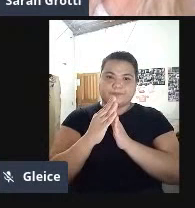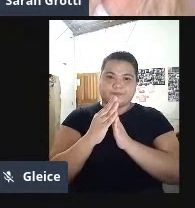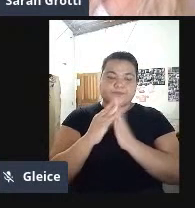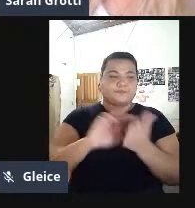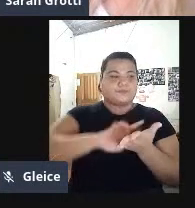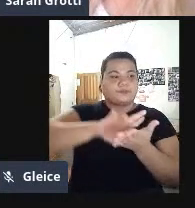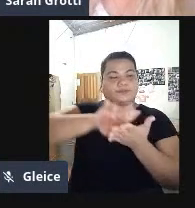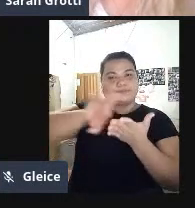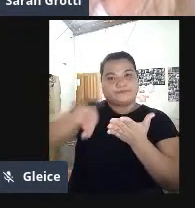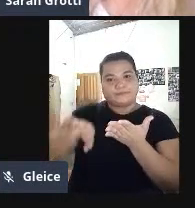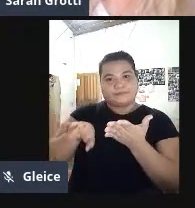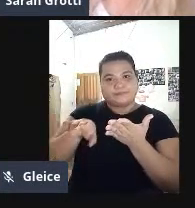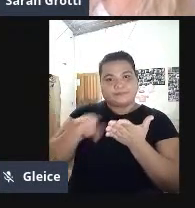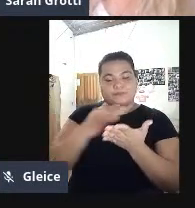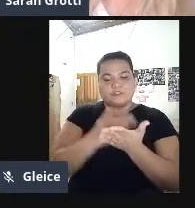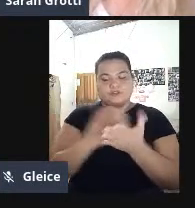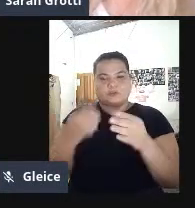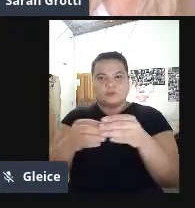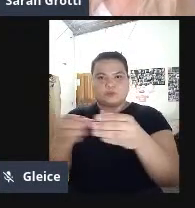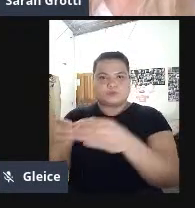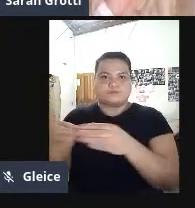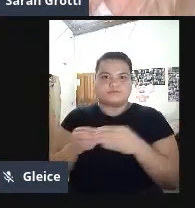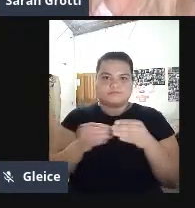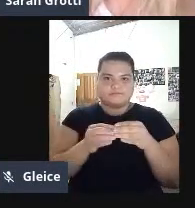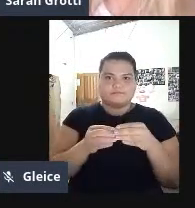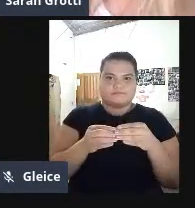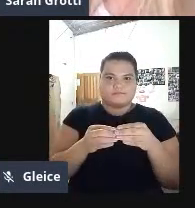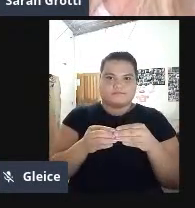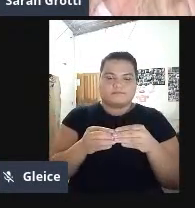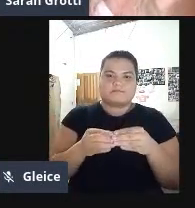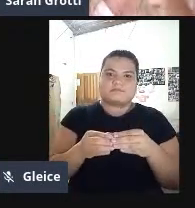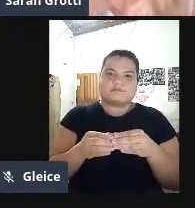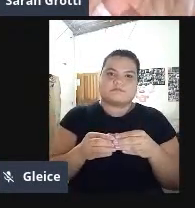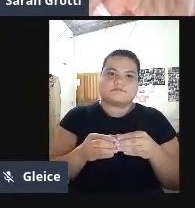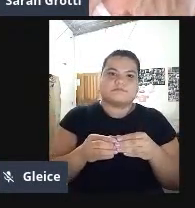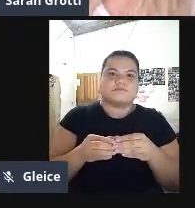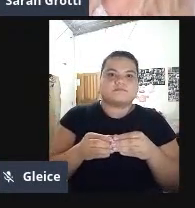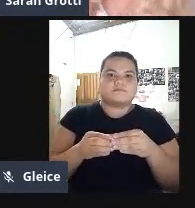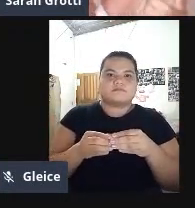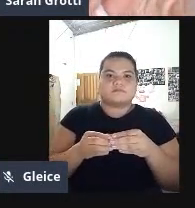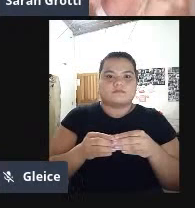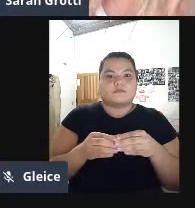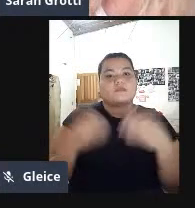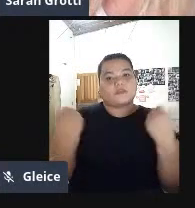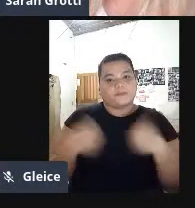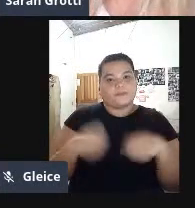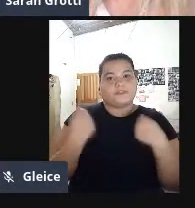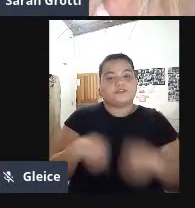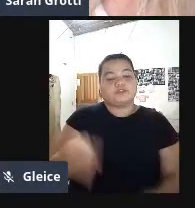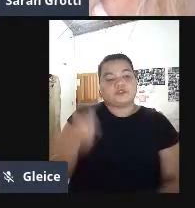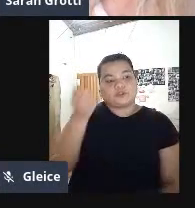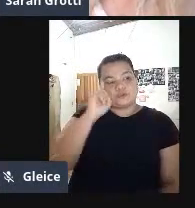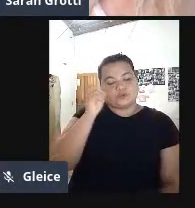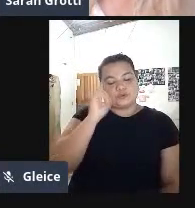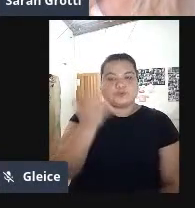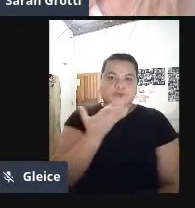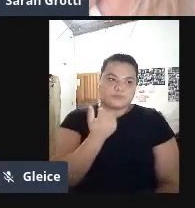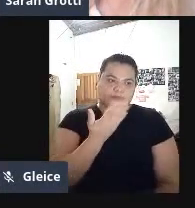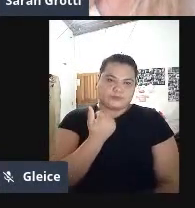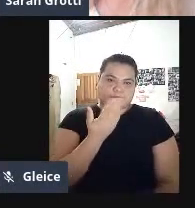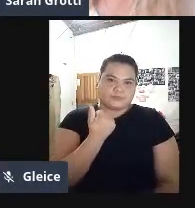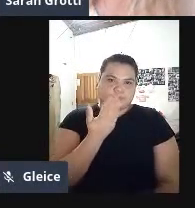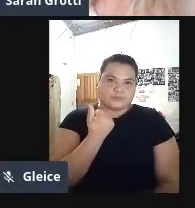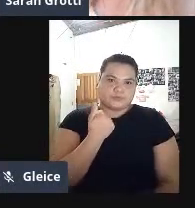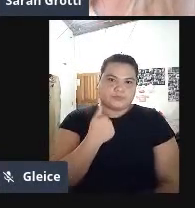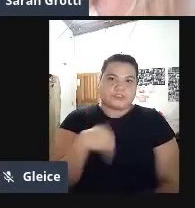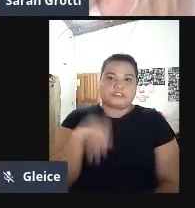isoleucina, leucina, histidina e metionina. São aqueles que precisamos ingerir para poder ter o consumo